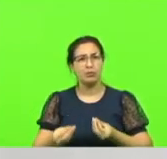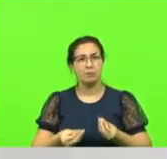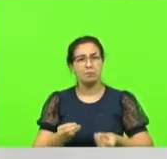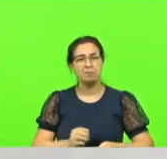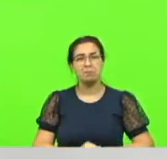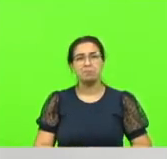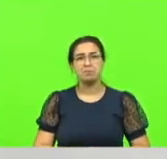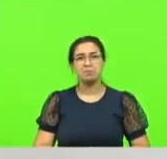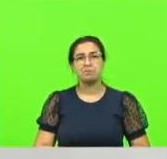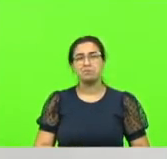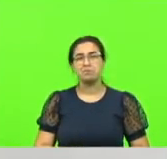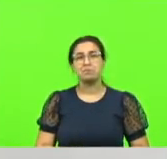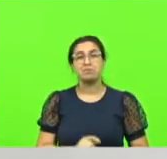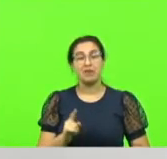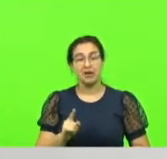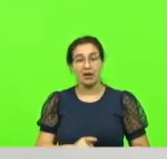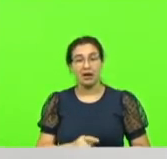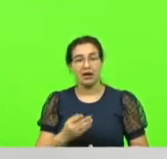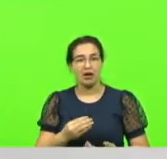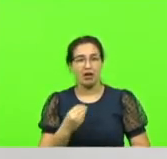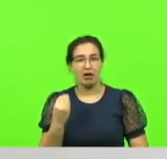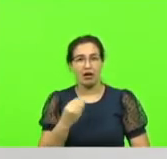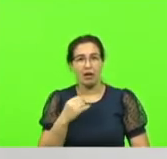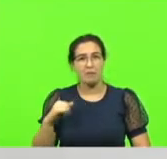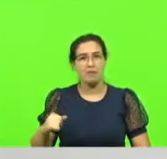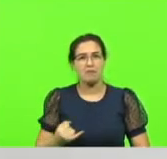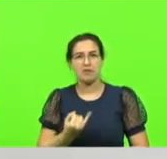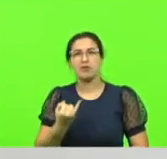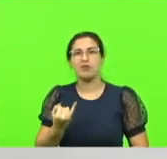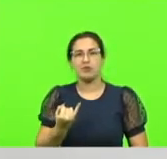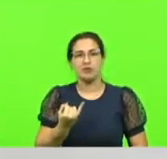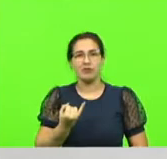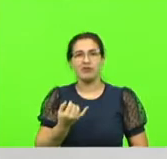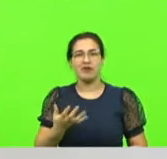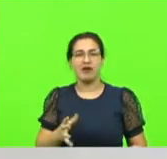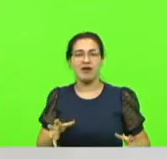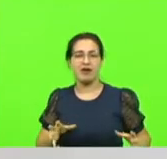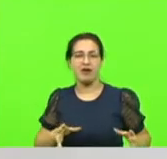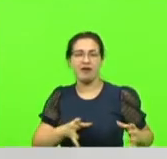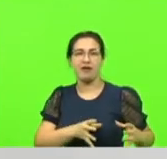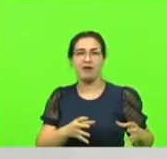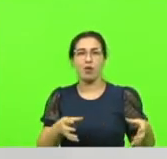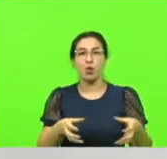é um desses que se aproveitou da onda Bolsonaro para levar